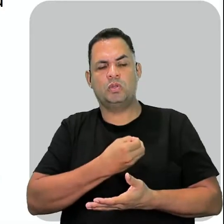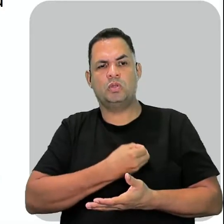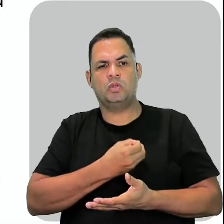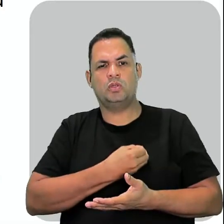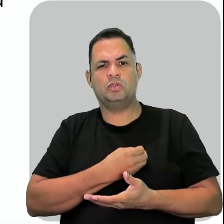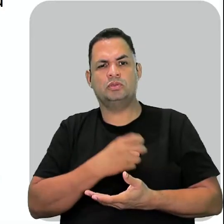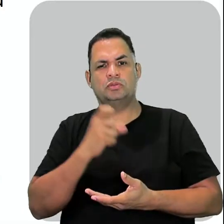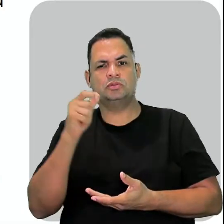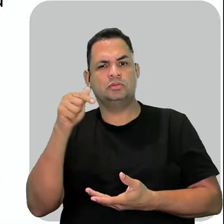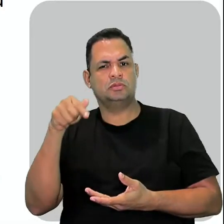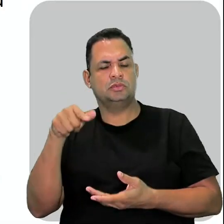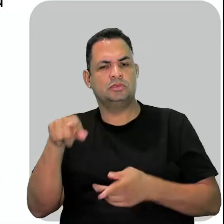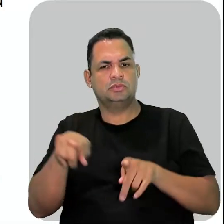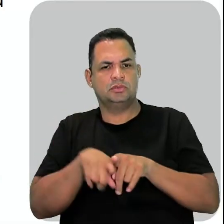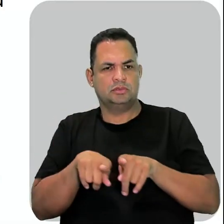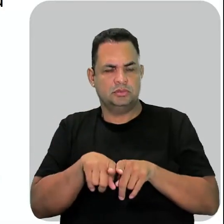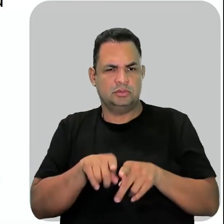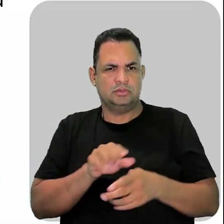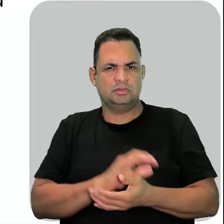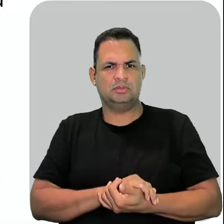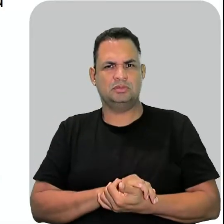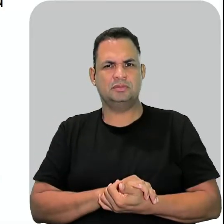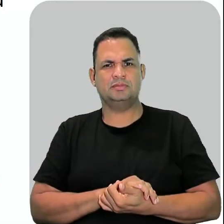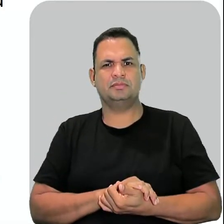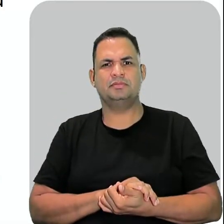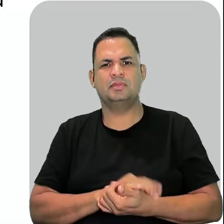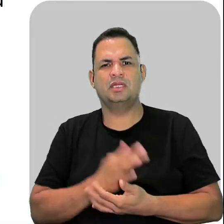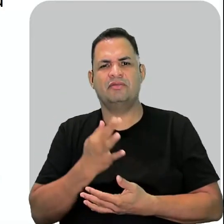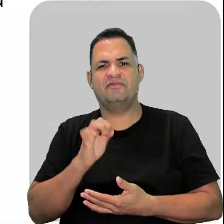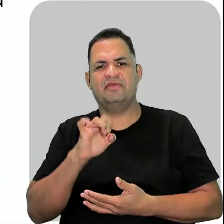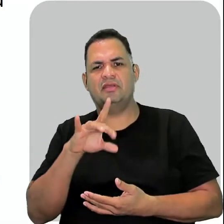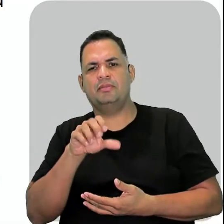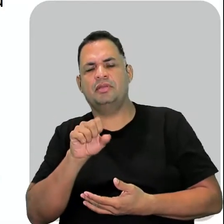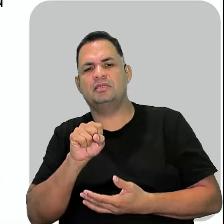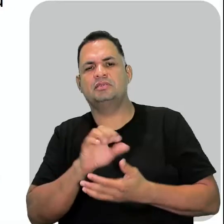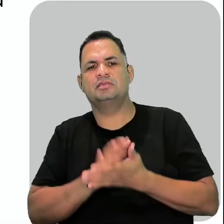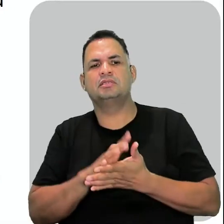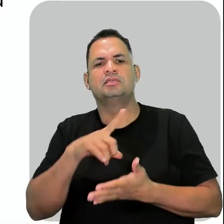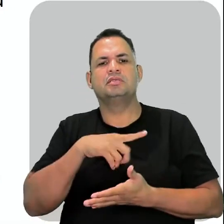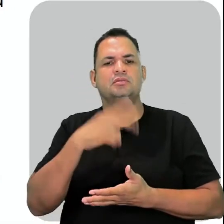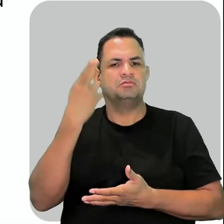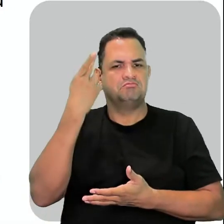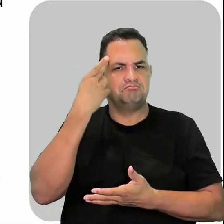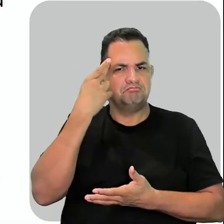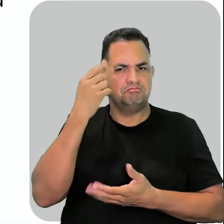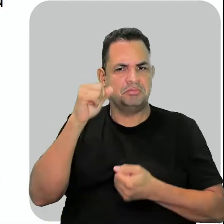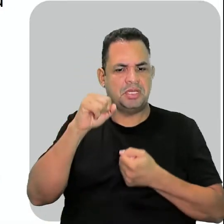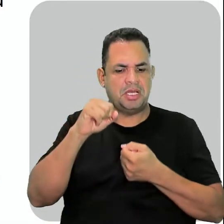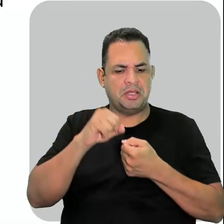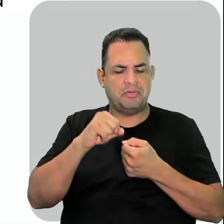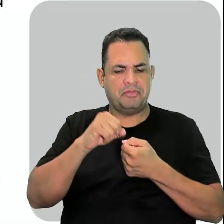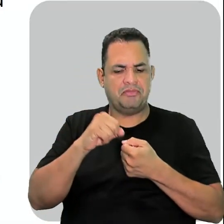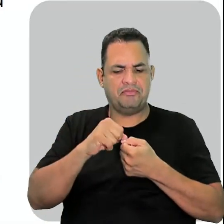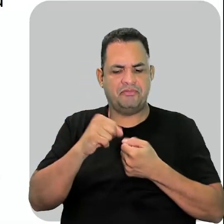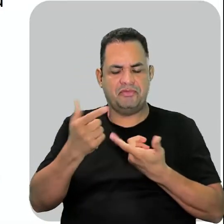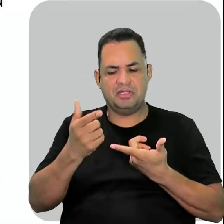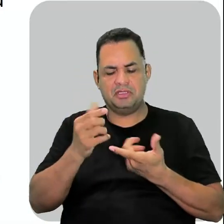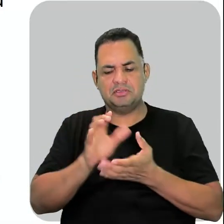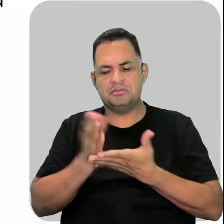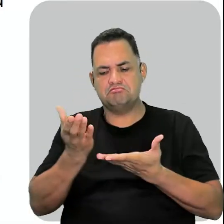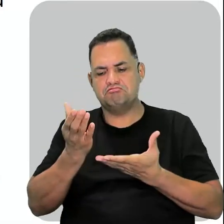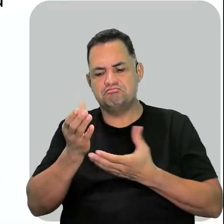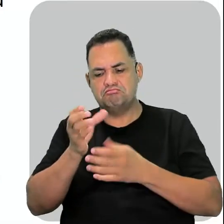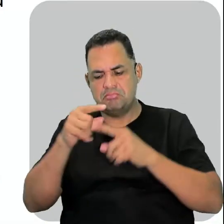número 7, tá, pessoal? Nas fibras, nós temos fibras naturais, artificiais e